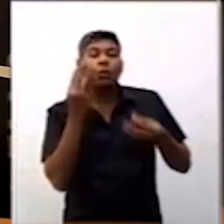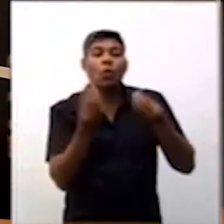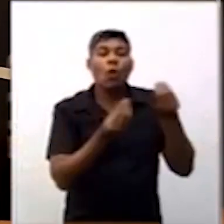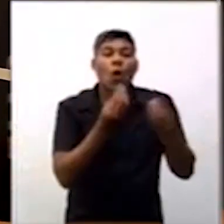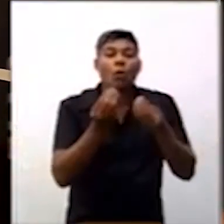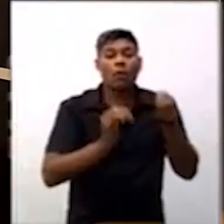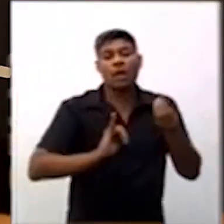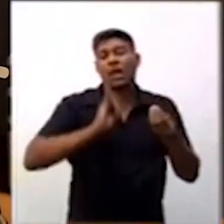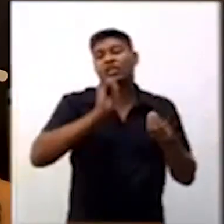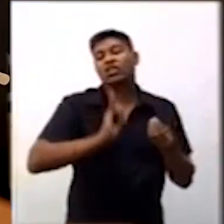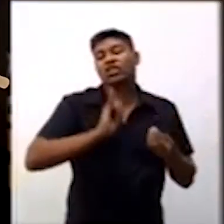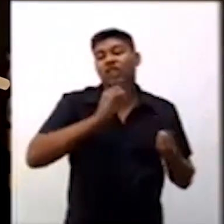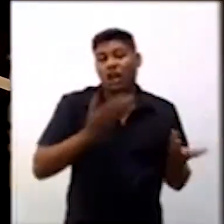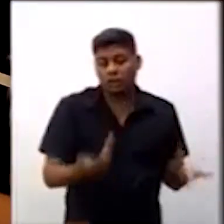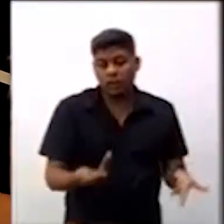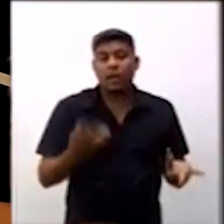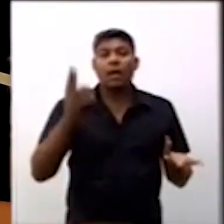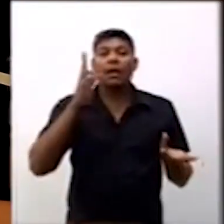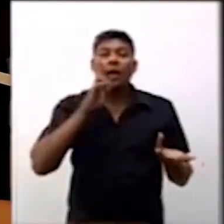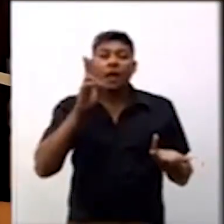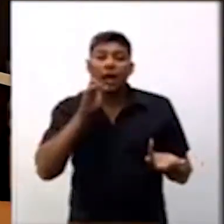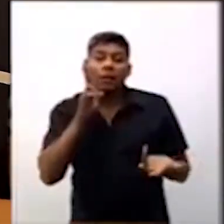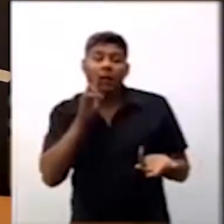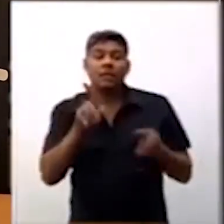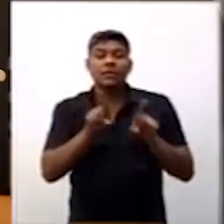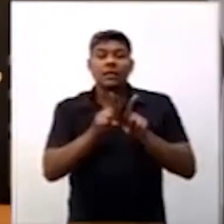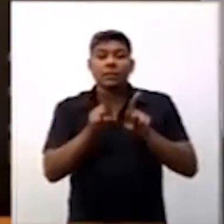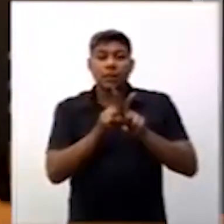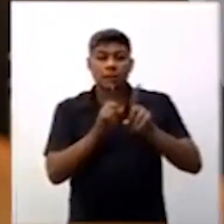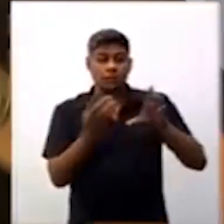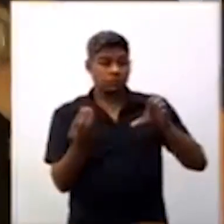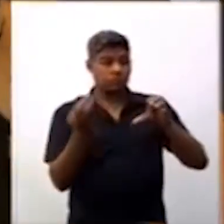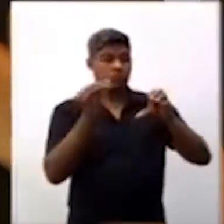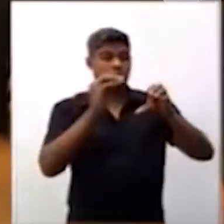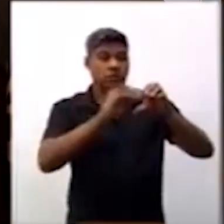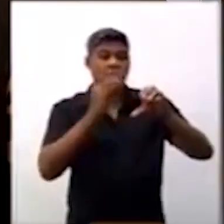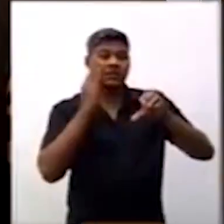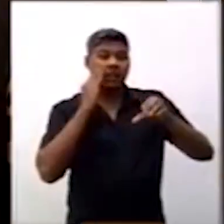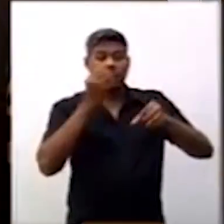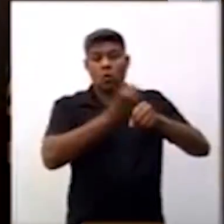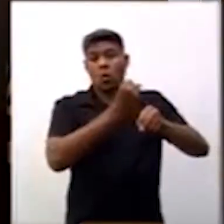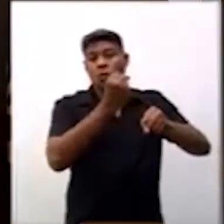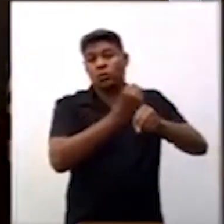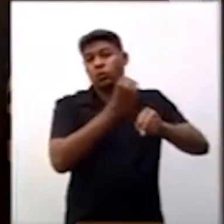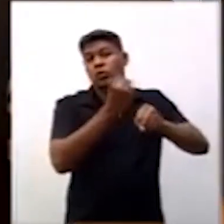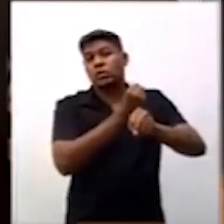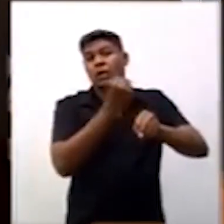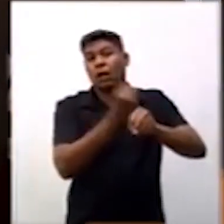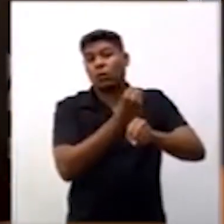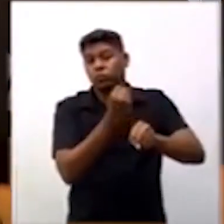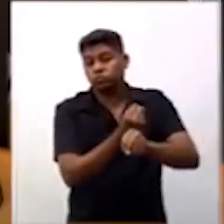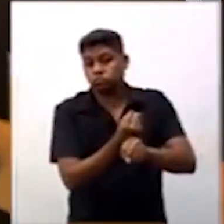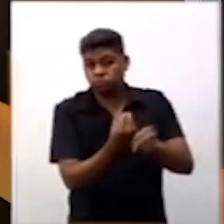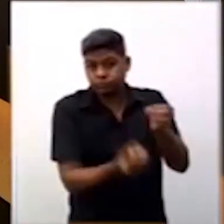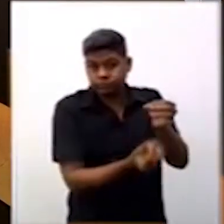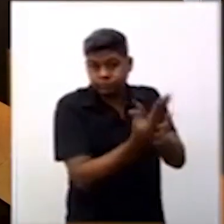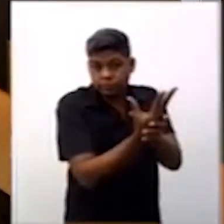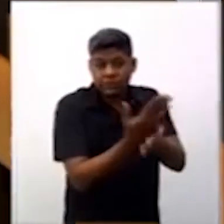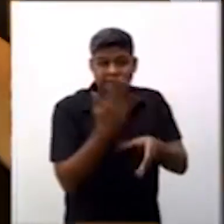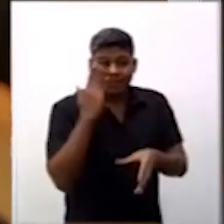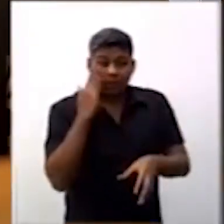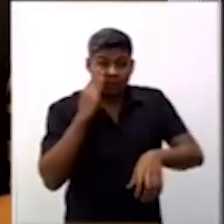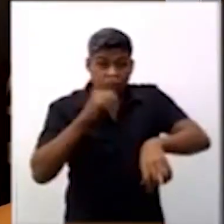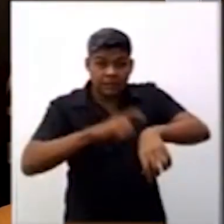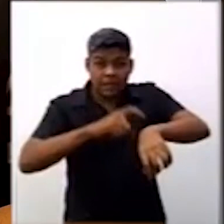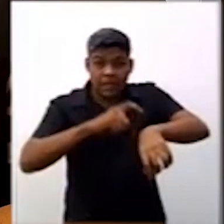de energia elétrica. Lembrando que esses medidores são instalados quando a construção é feita. E a partir do momento em que você